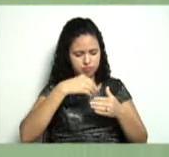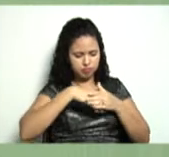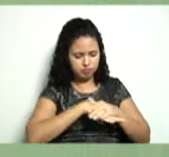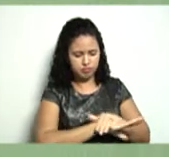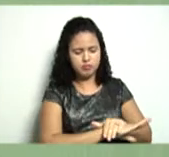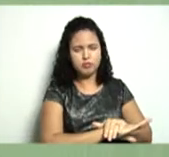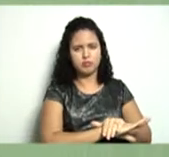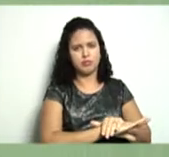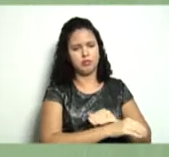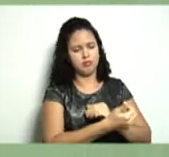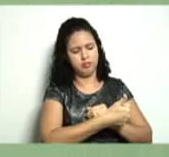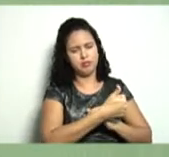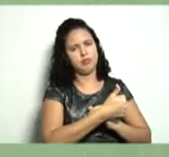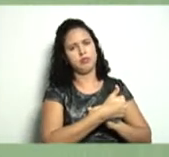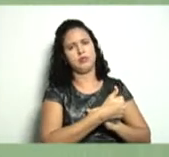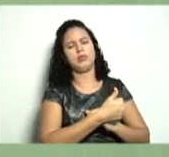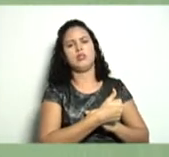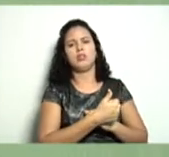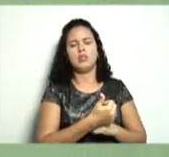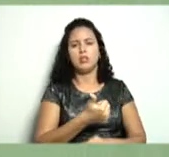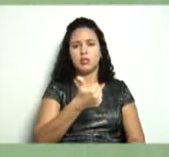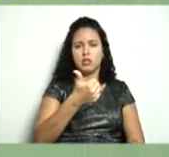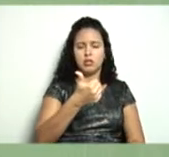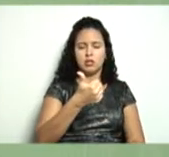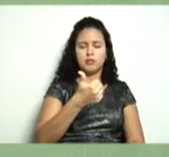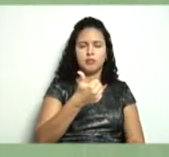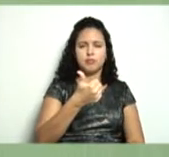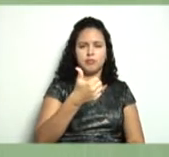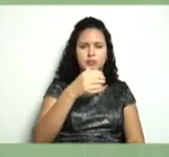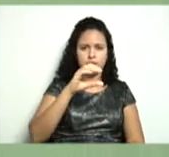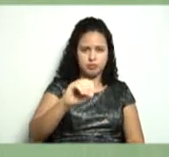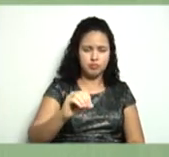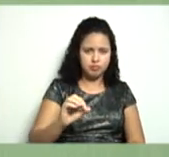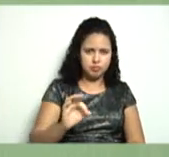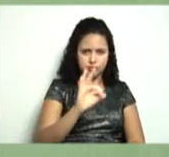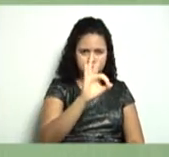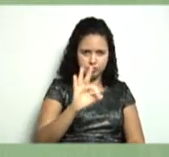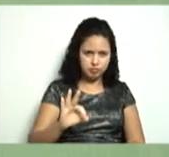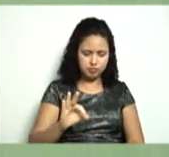5% será para o Fundo de Assistência Técnica, Educacional e Social.